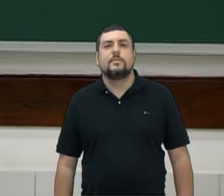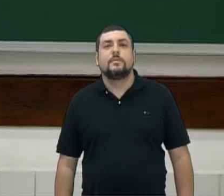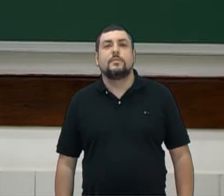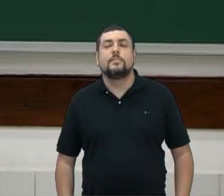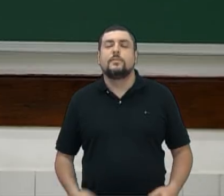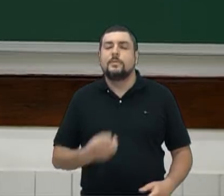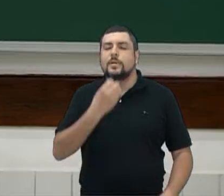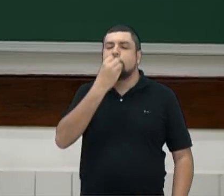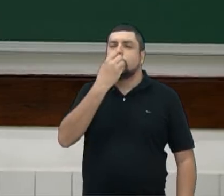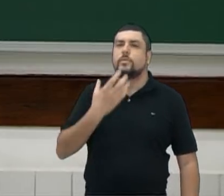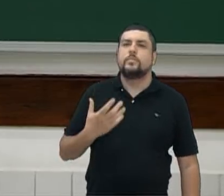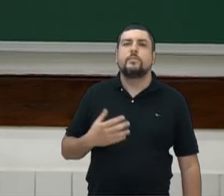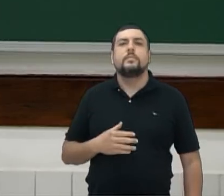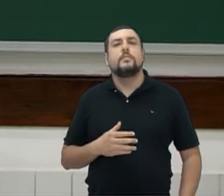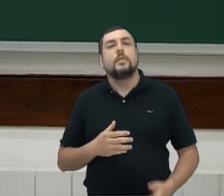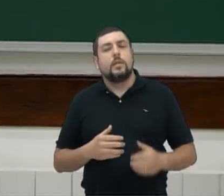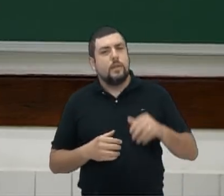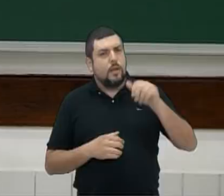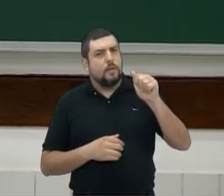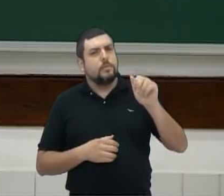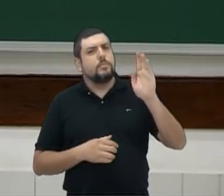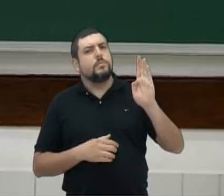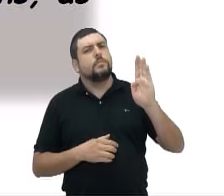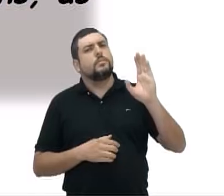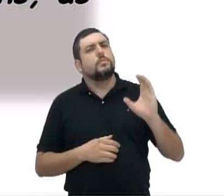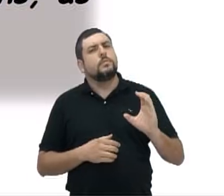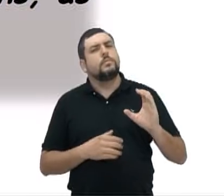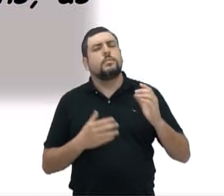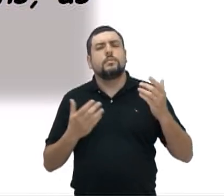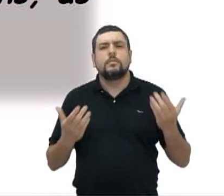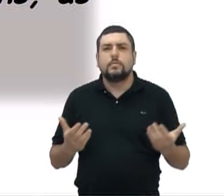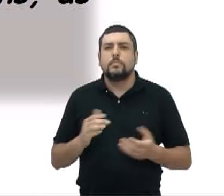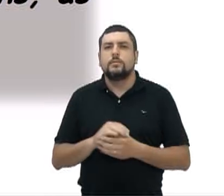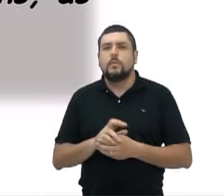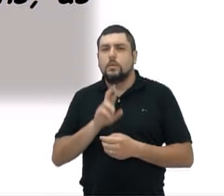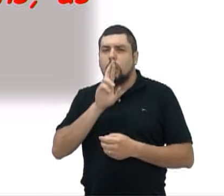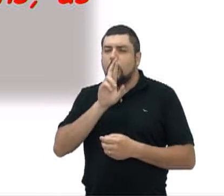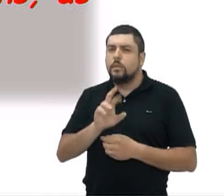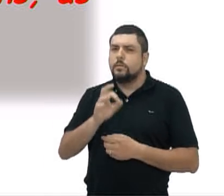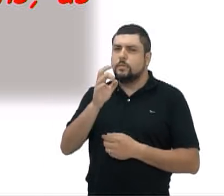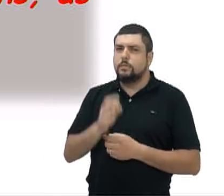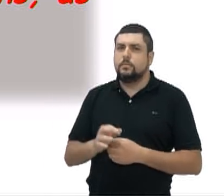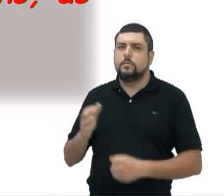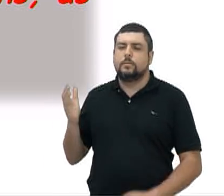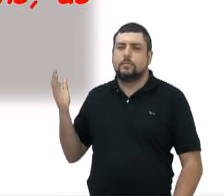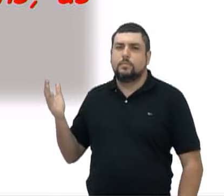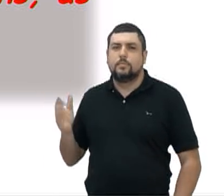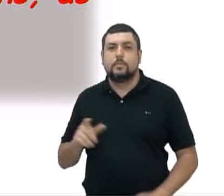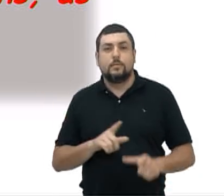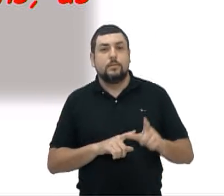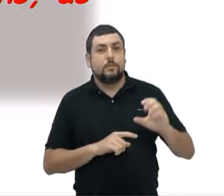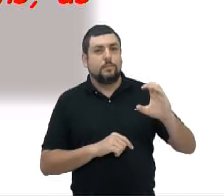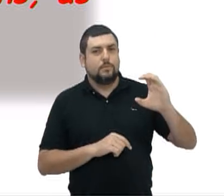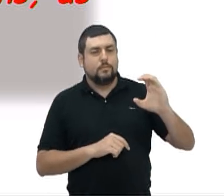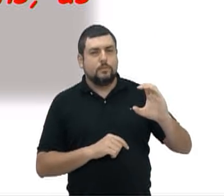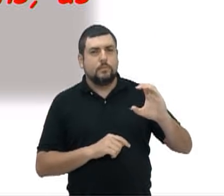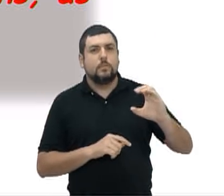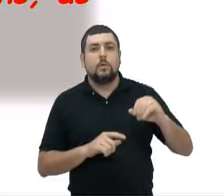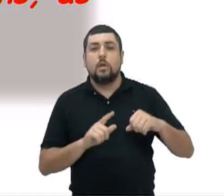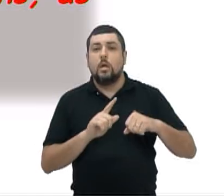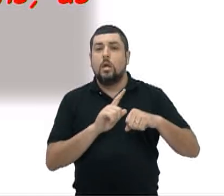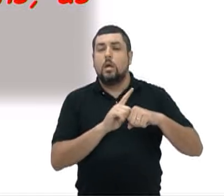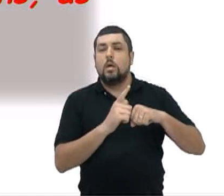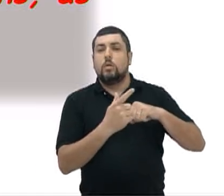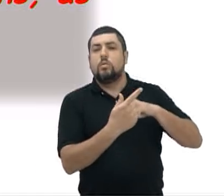Muito bem, estudante. Letra A, letra B ou letra C? Resposta certa na tela para você, Letra C. A geografia considera